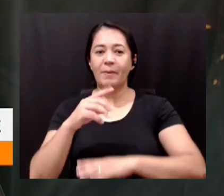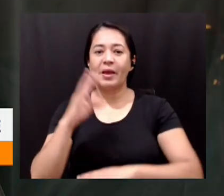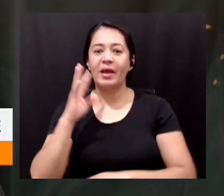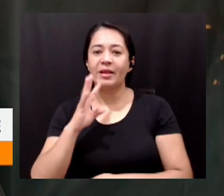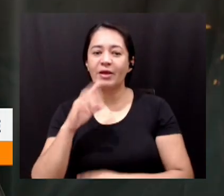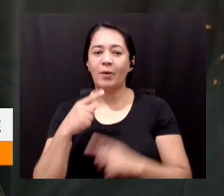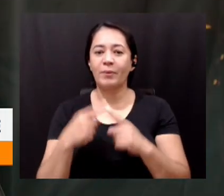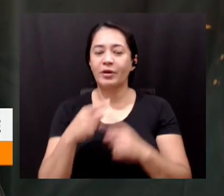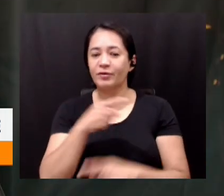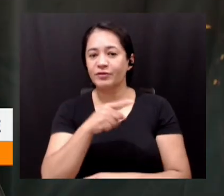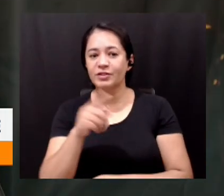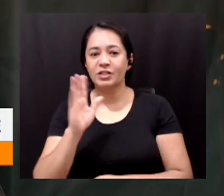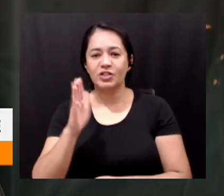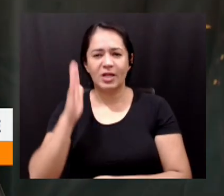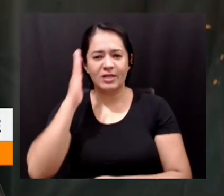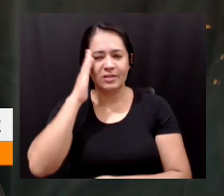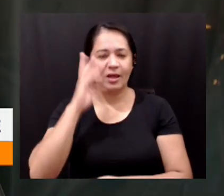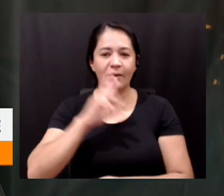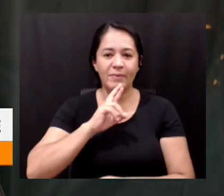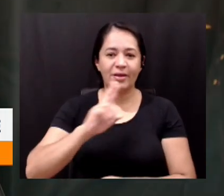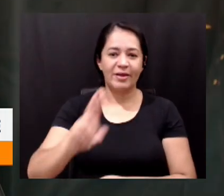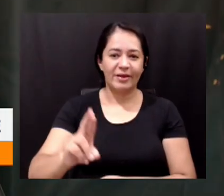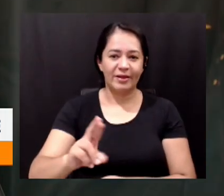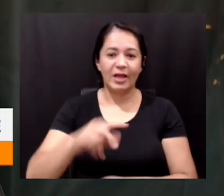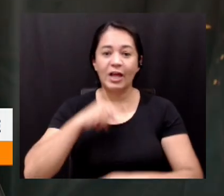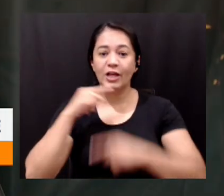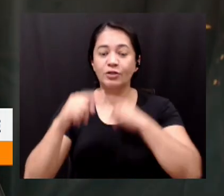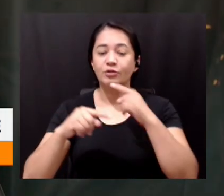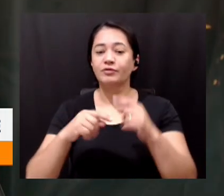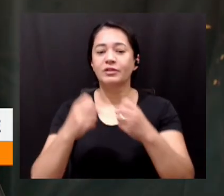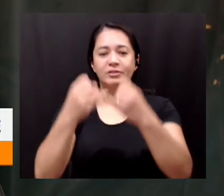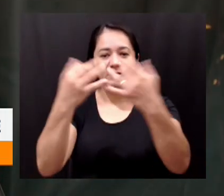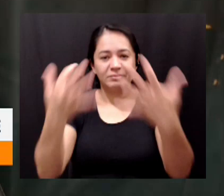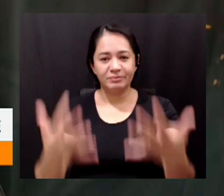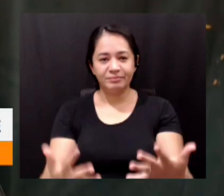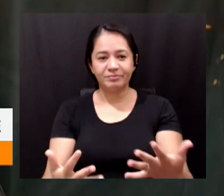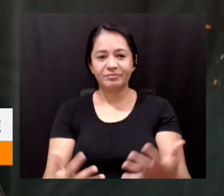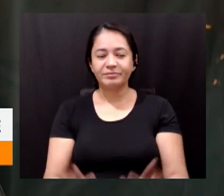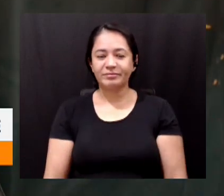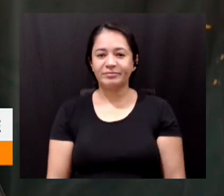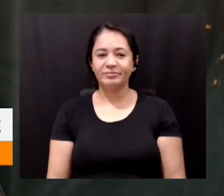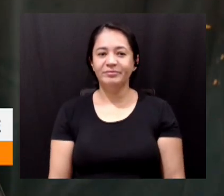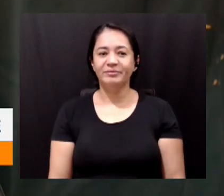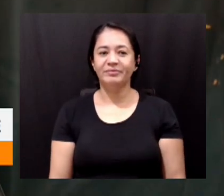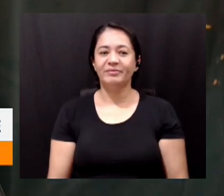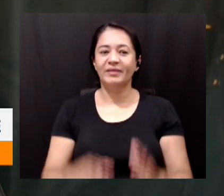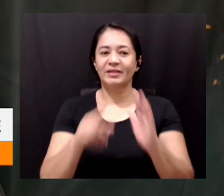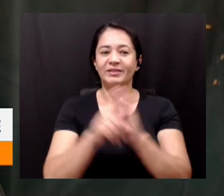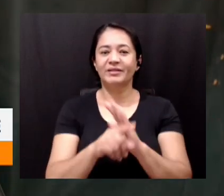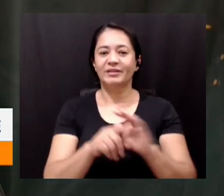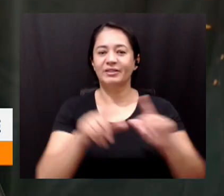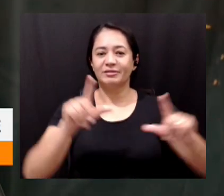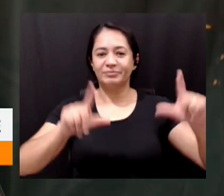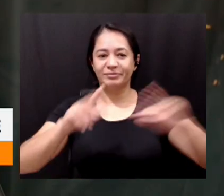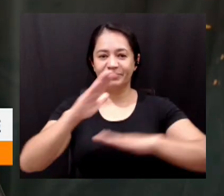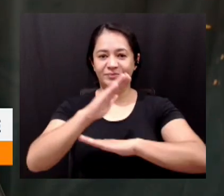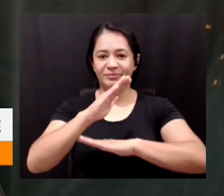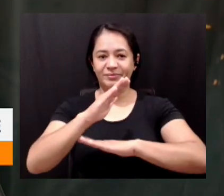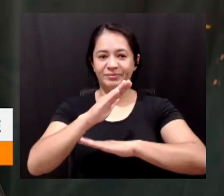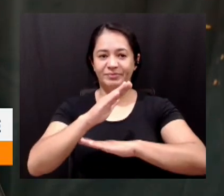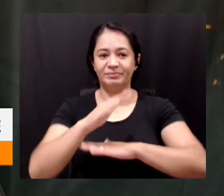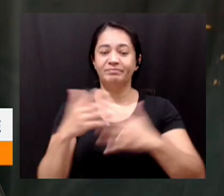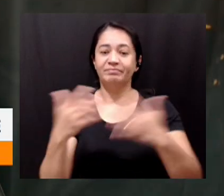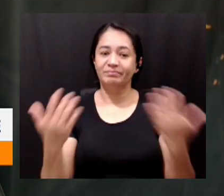sua resposta, a sua dúvida é respondida e você vê a pergunta passando aí na programação da TV. Então, você já